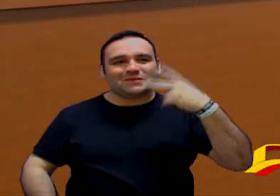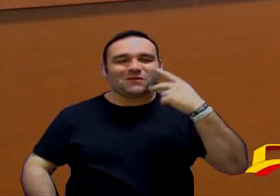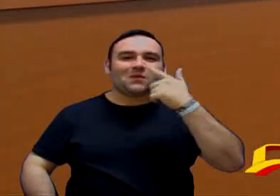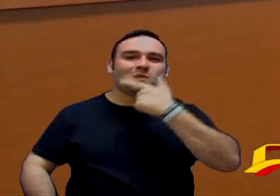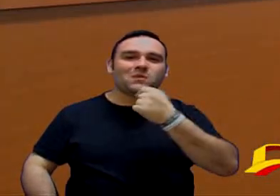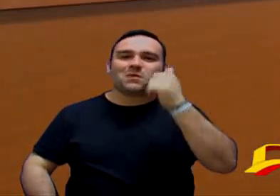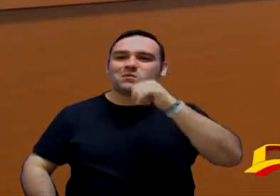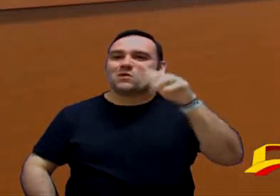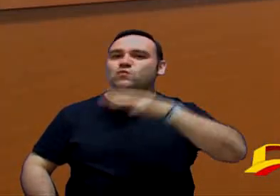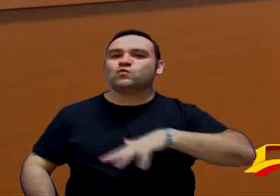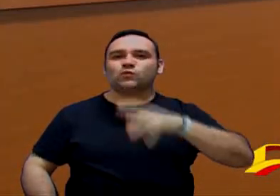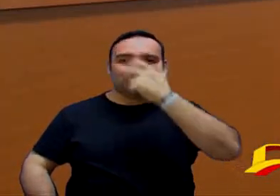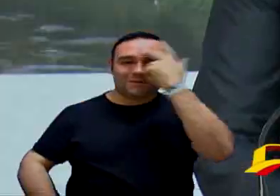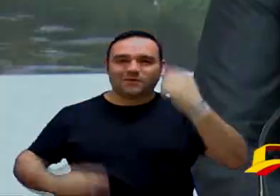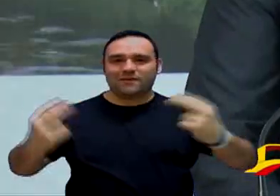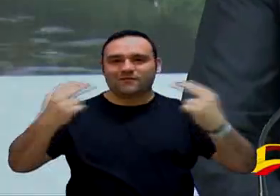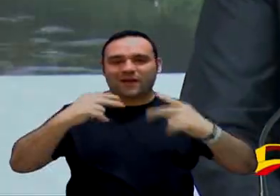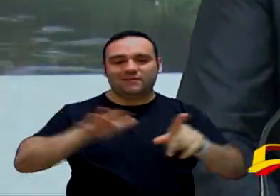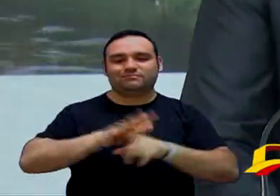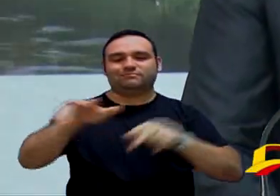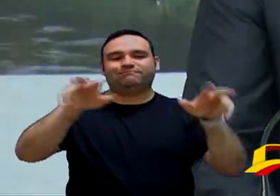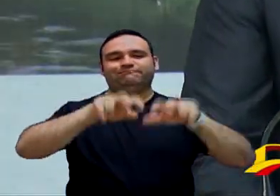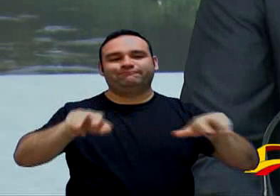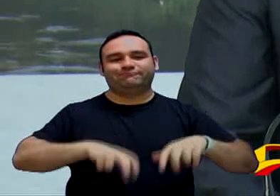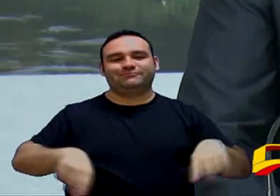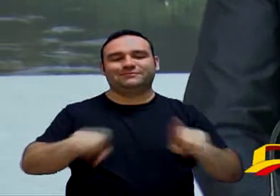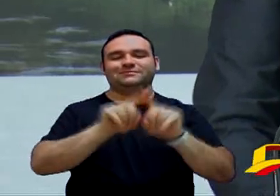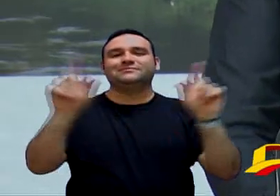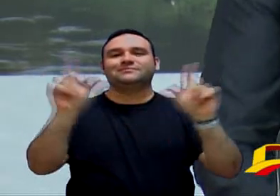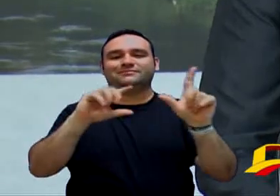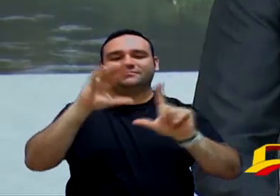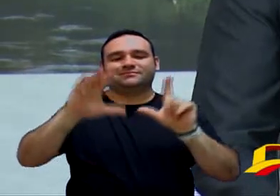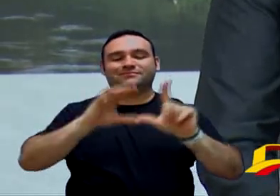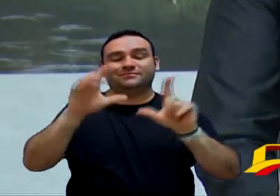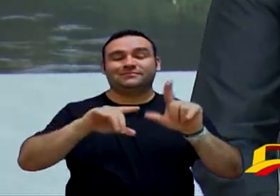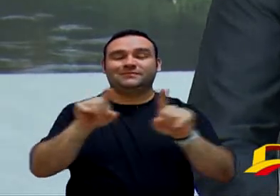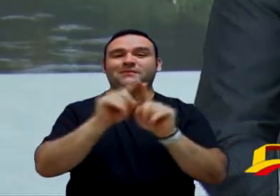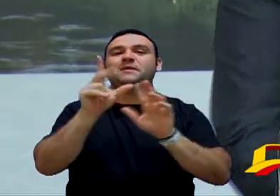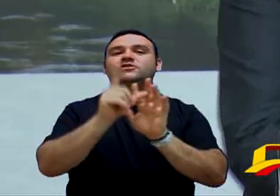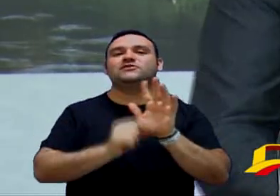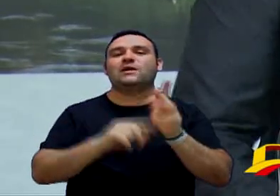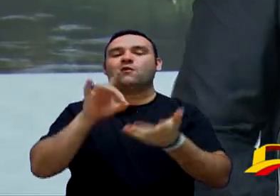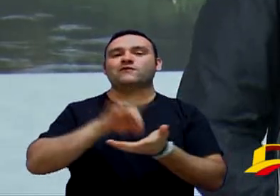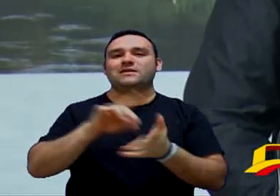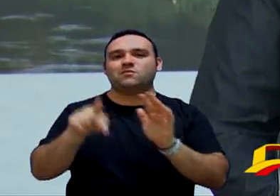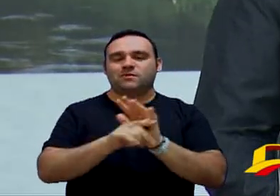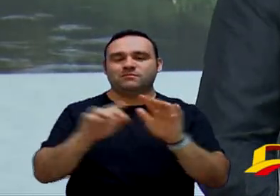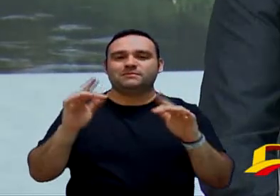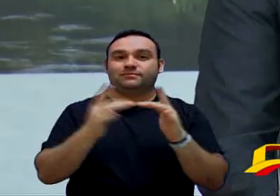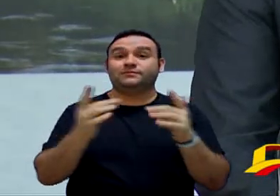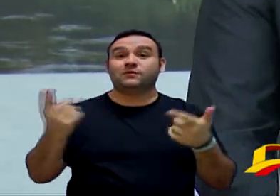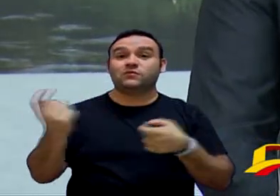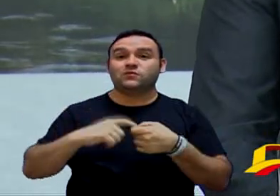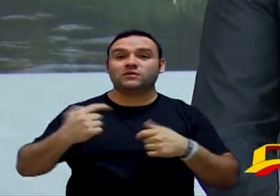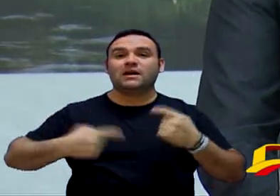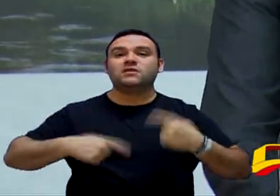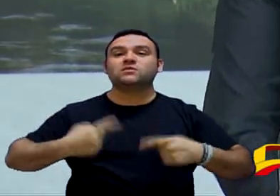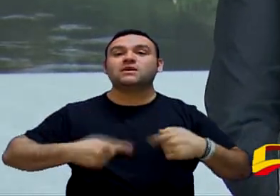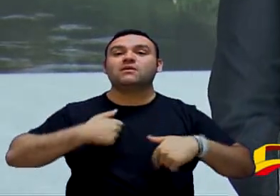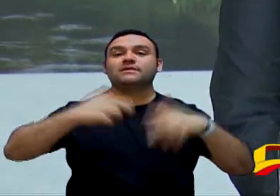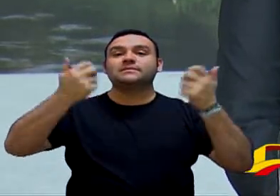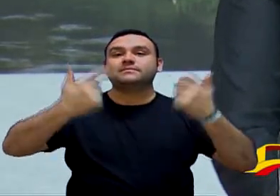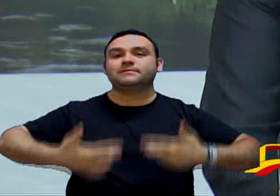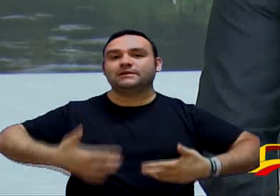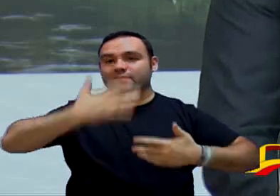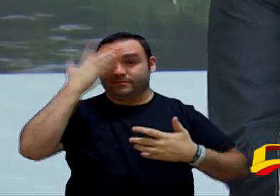nobres vereadores e todos que nos assistem aqui no plenário também na TV os canais digitais oficiais ele está voltando a discussão só para explicar